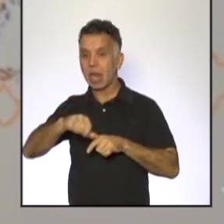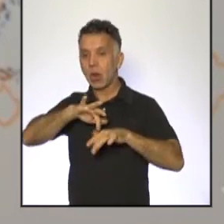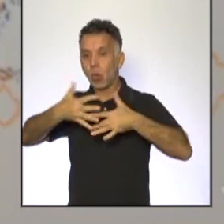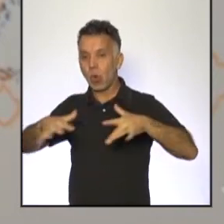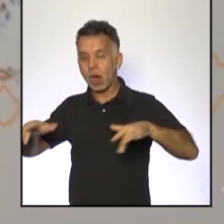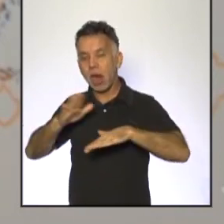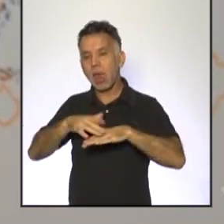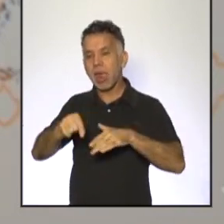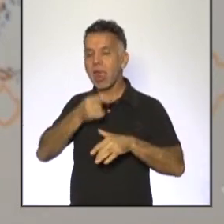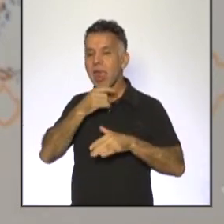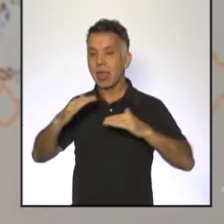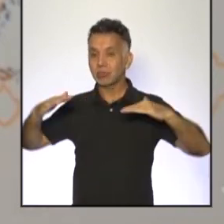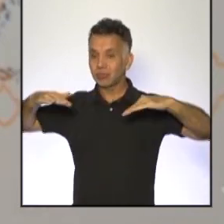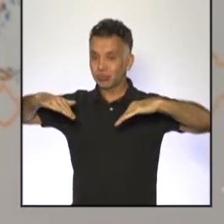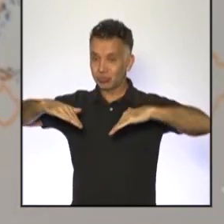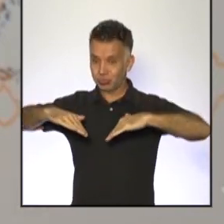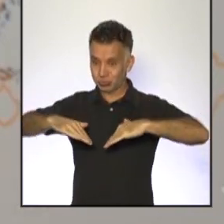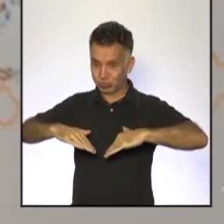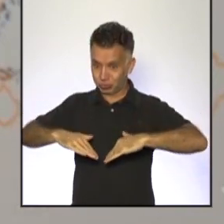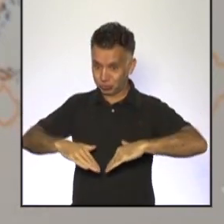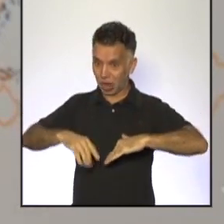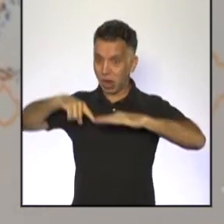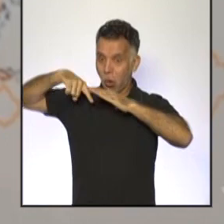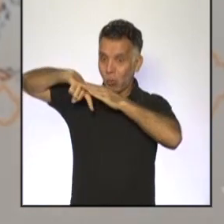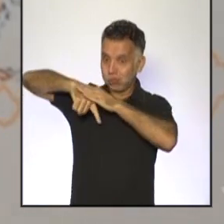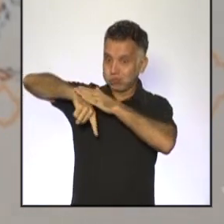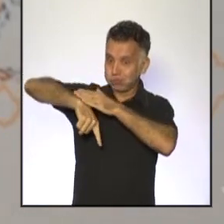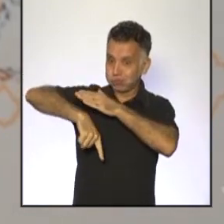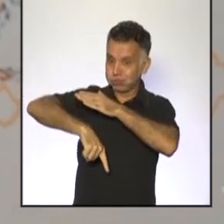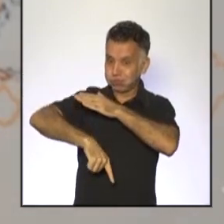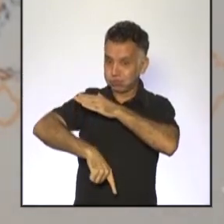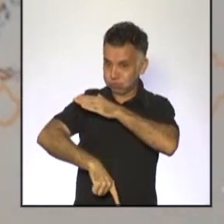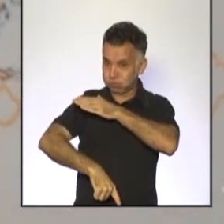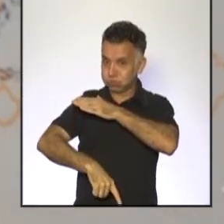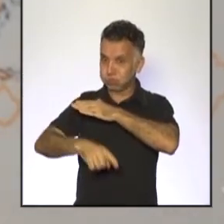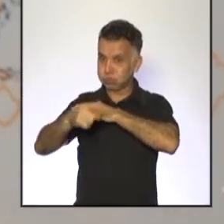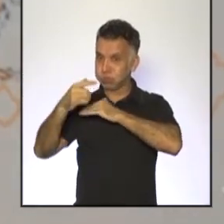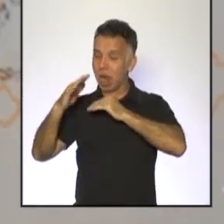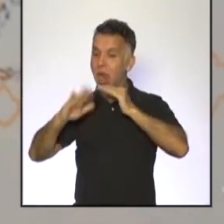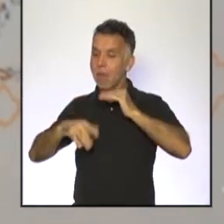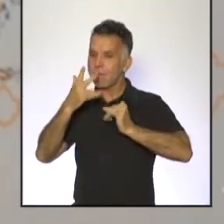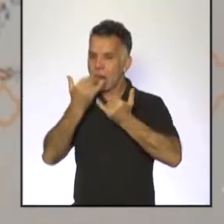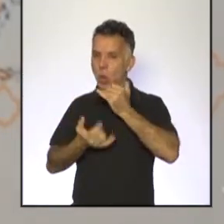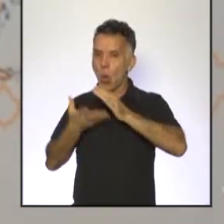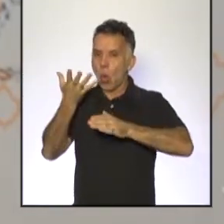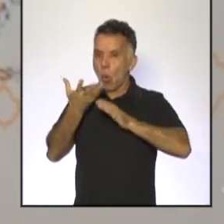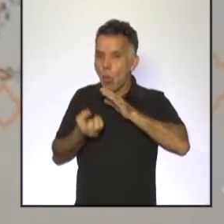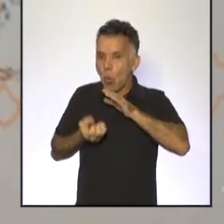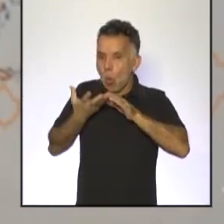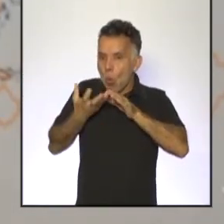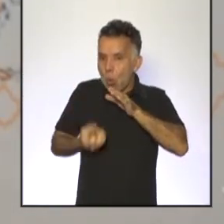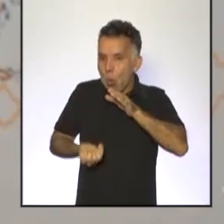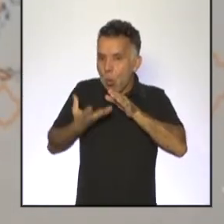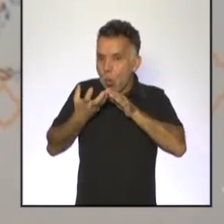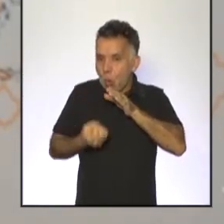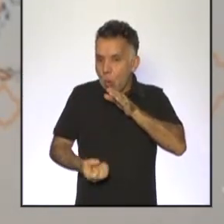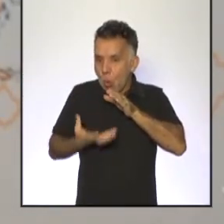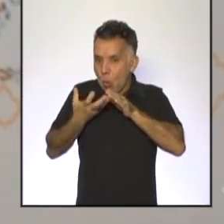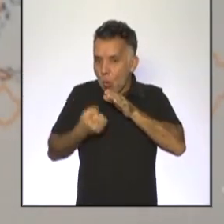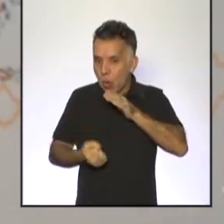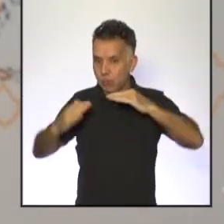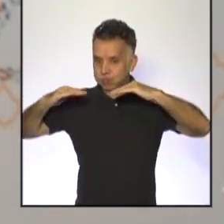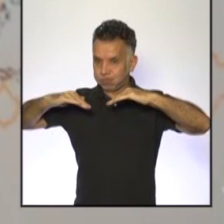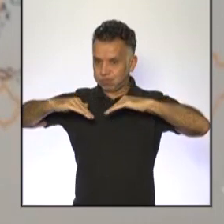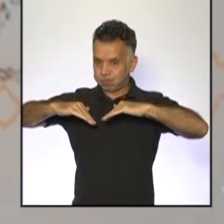oceânicas são as áreas extremamente profundas, associadas à subducção da placa, ao mergulho da placa,